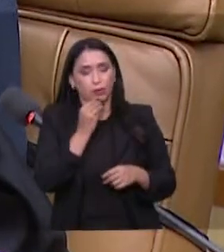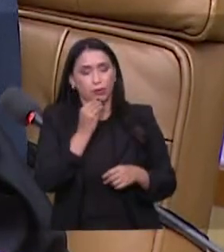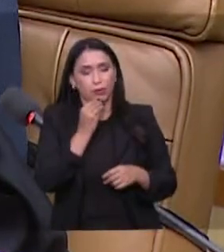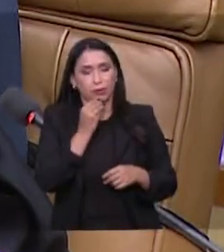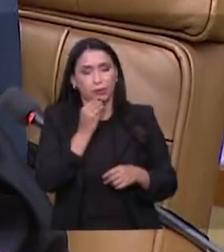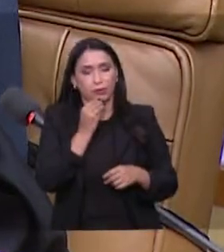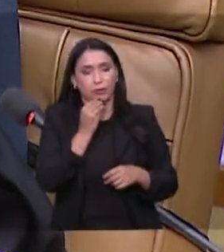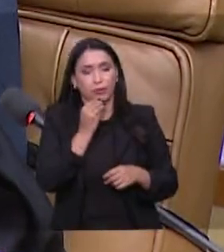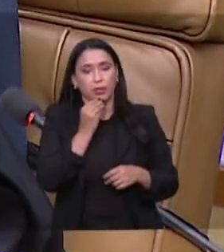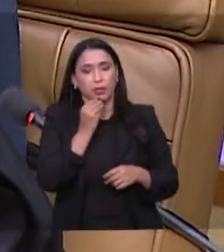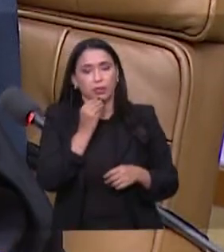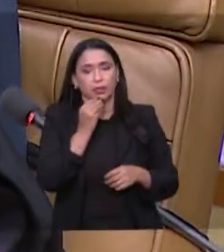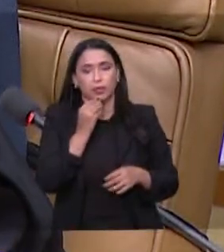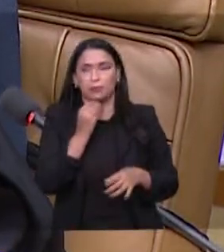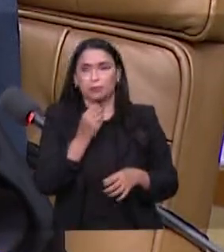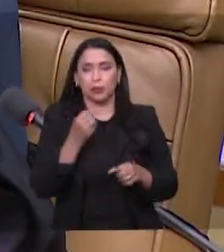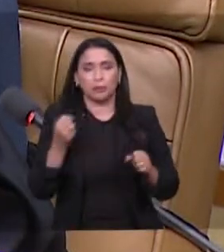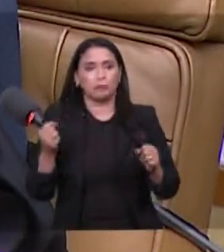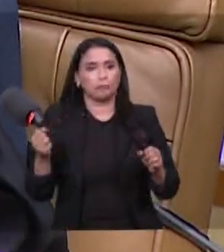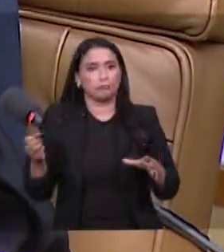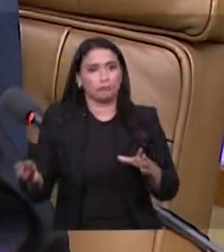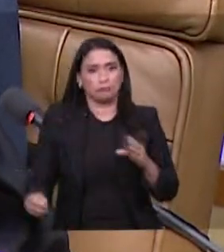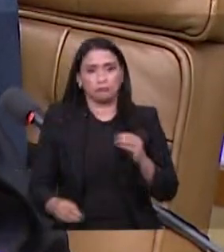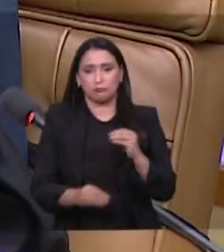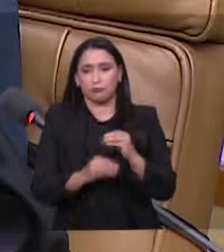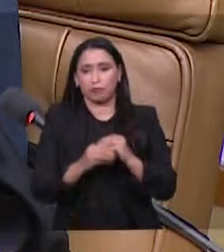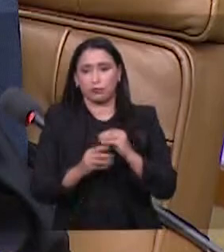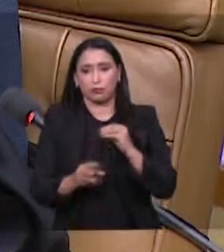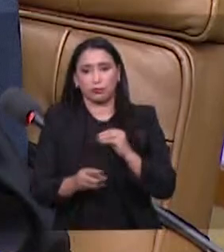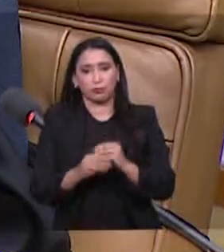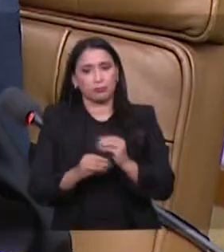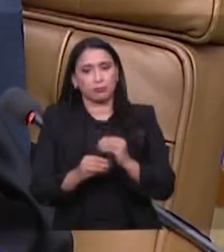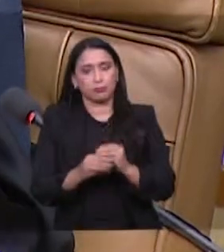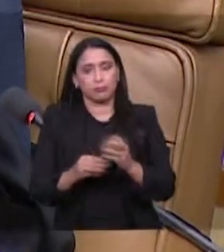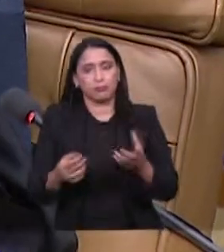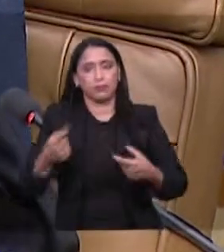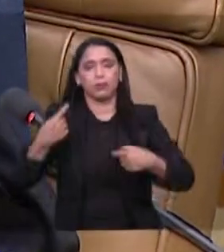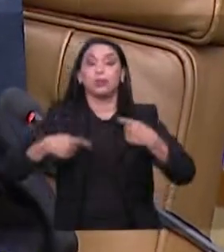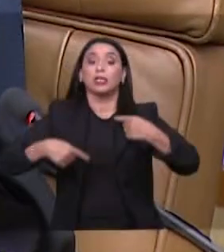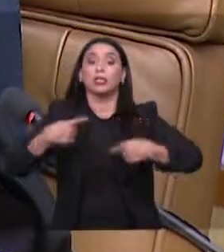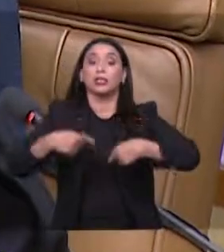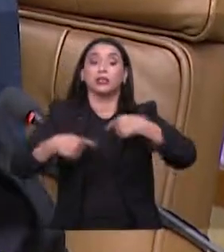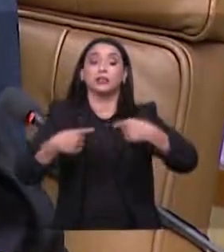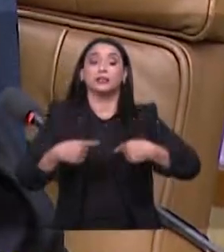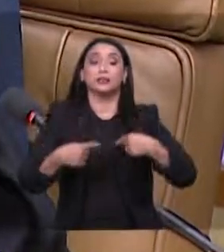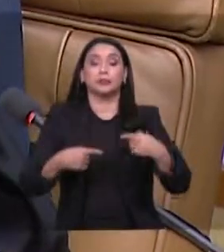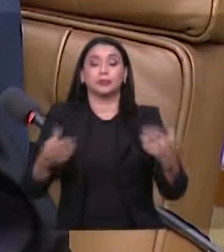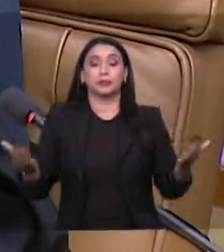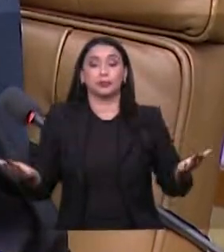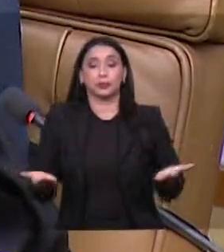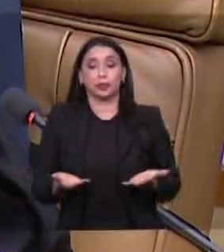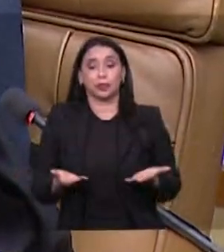que trouxe uma contribuição imensa a esse debate, e